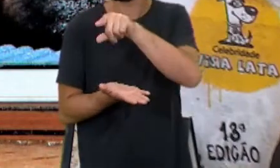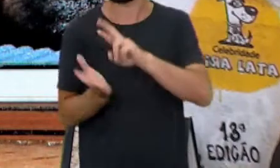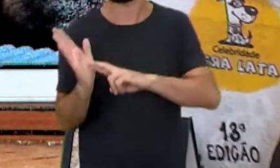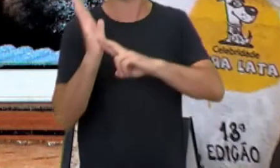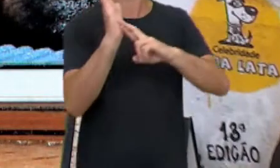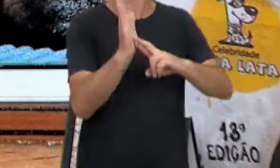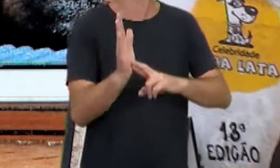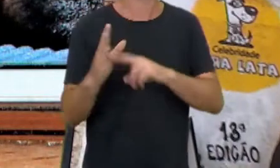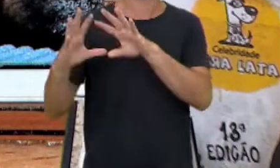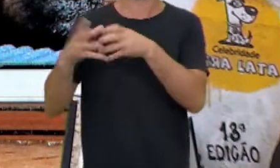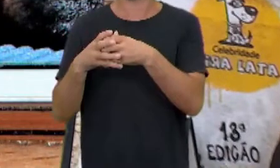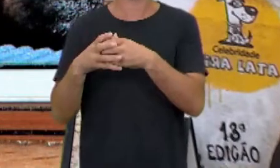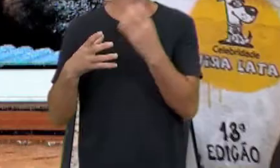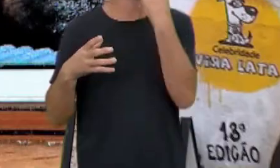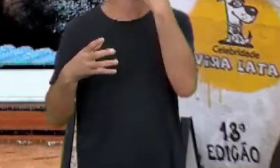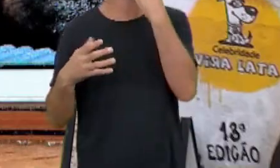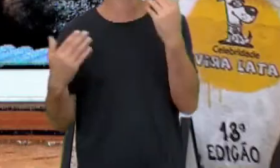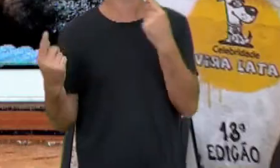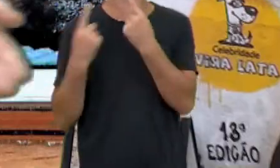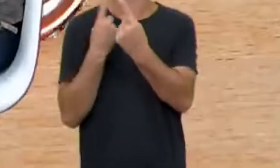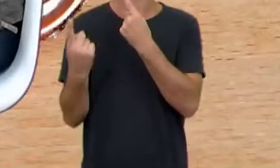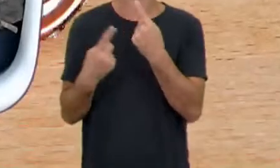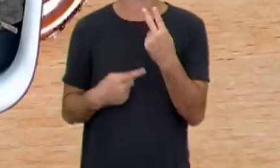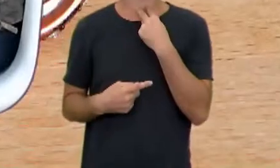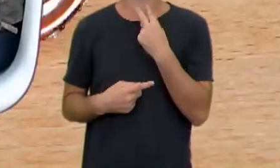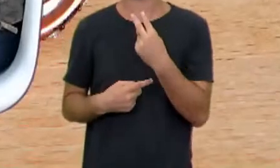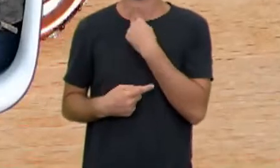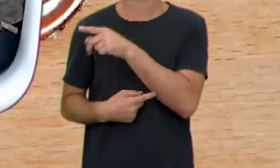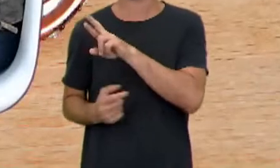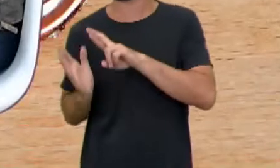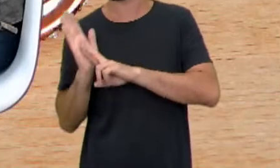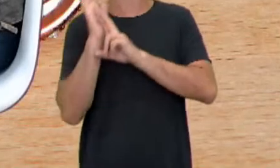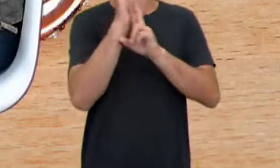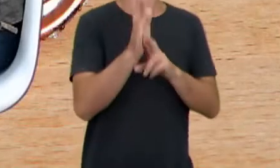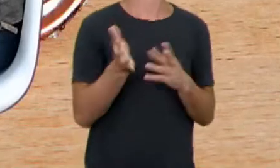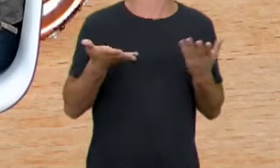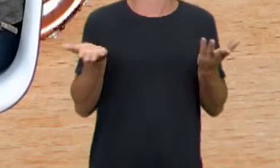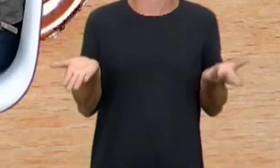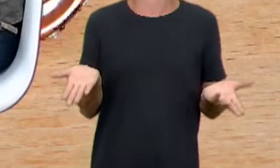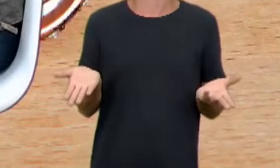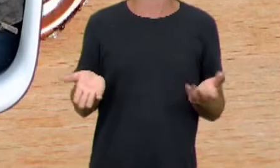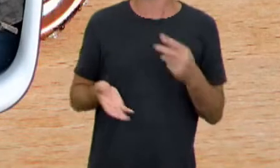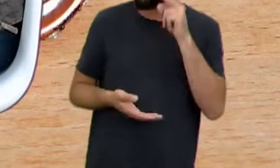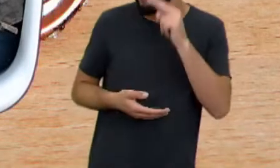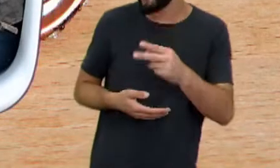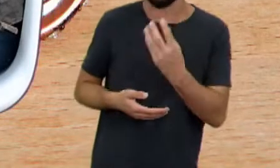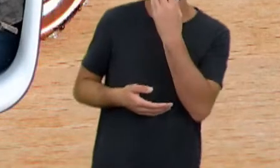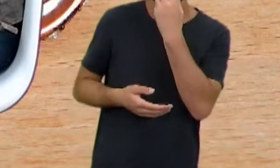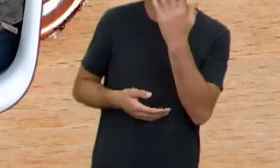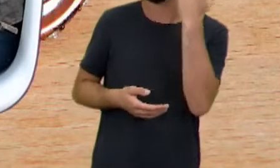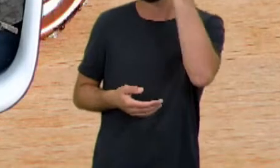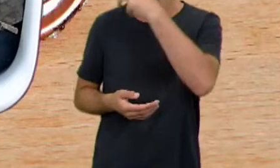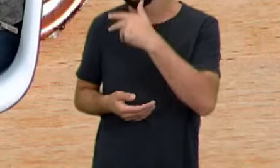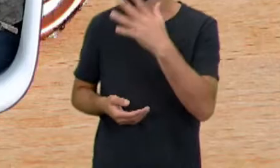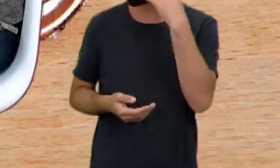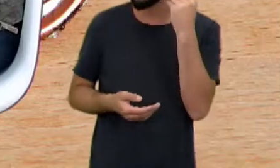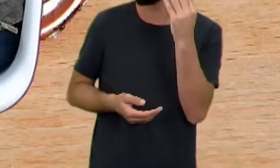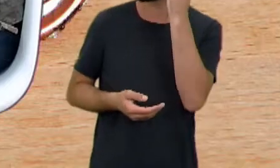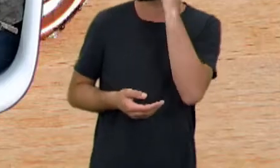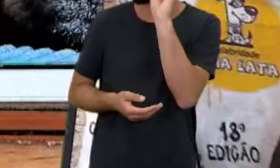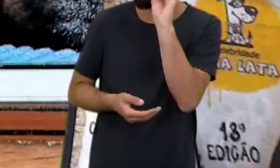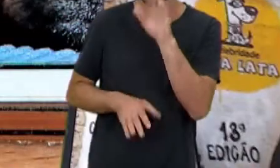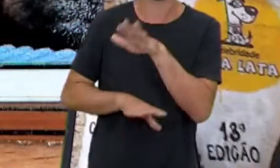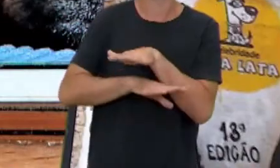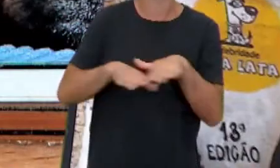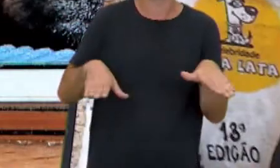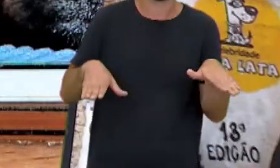estar aqui conversando comigo, eles poderiam estar aqui, né, a gente achar fofinho e tudo mais, um cachorrinho, um gatinho, mas nada como falar com alguém que trabalha com a